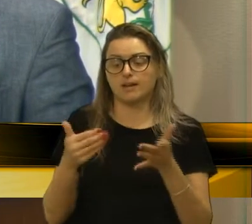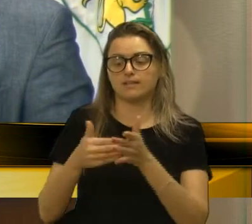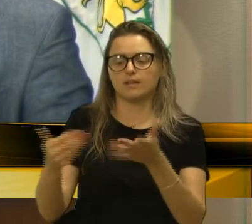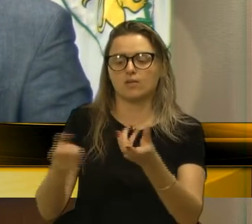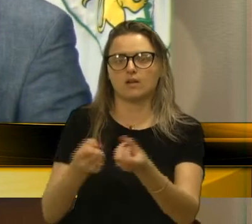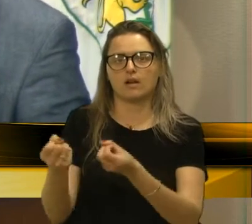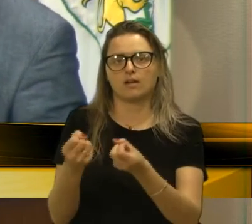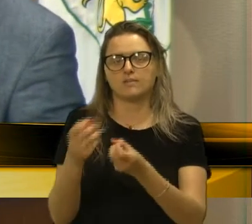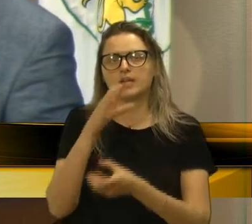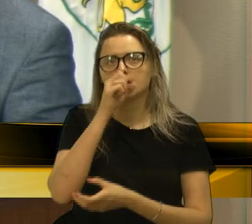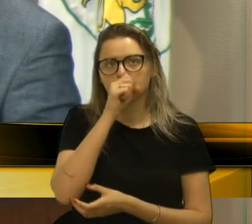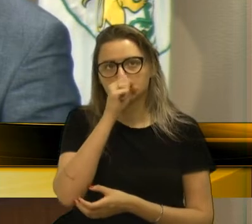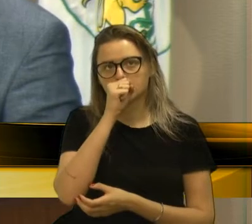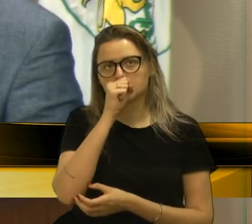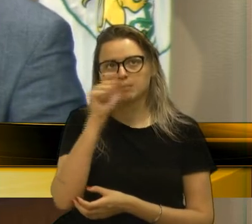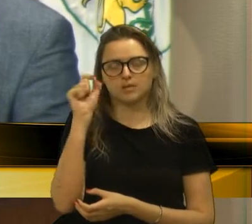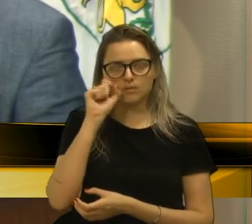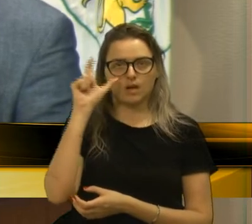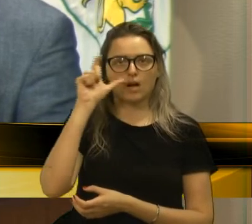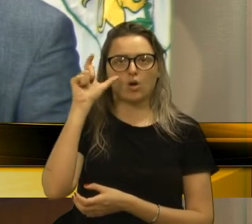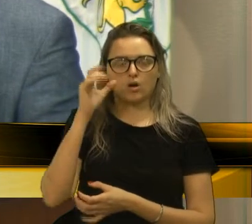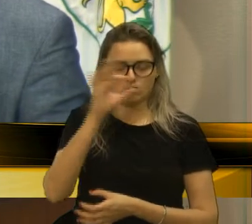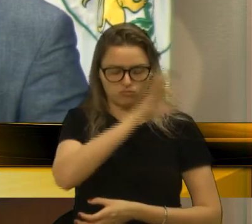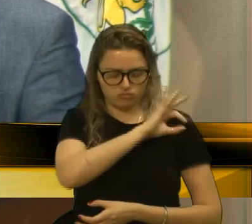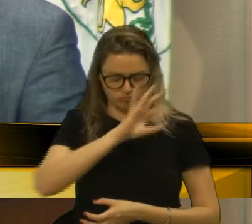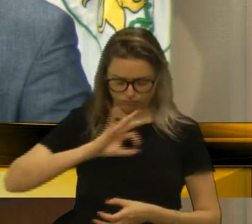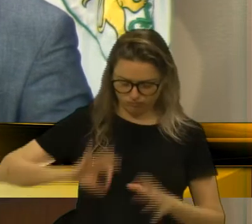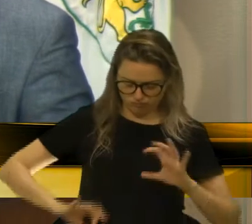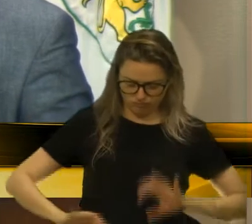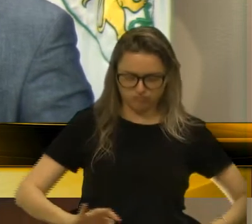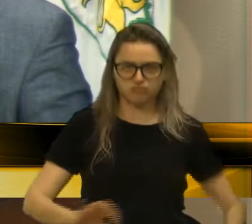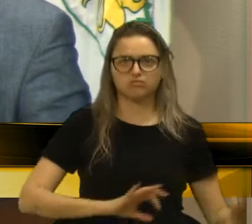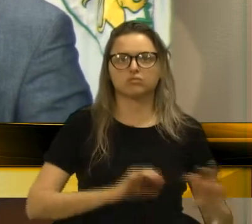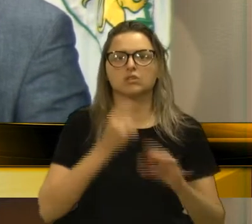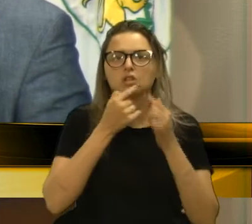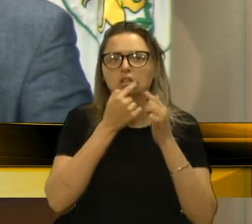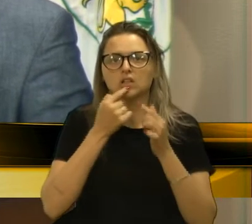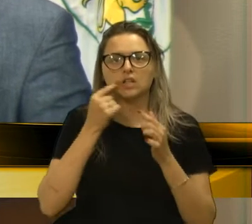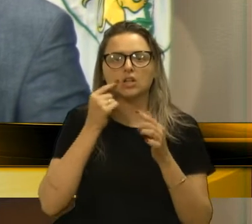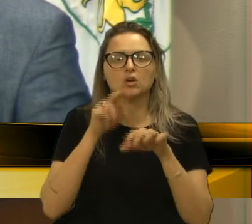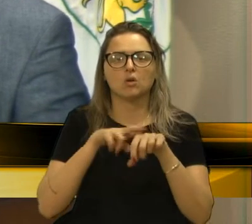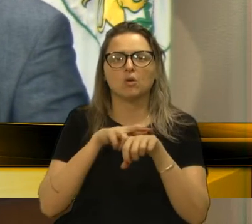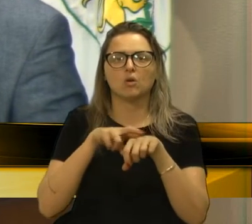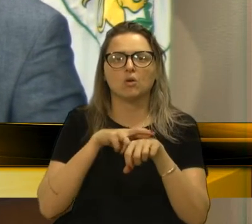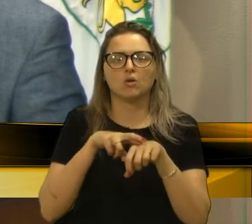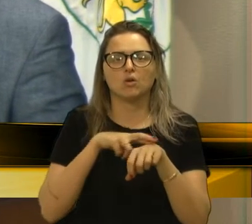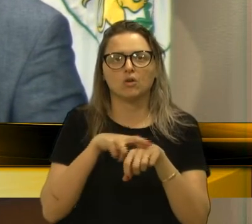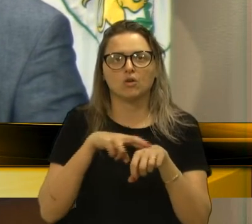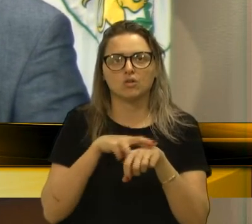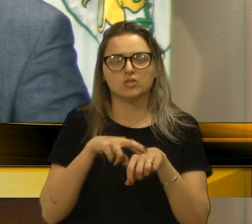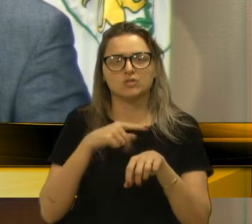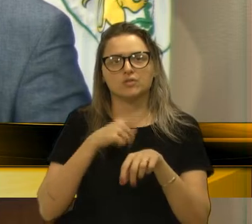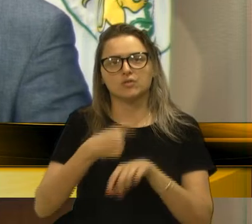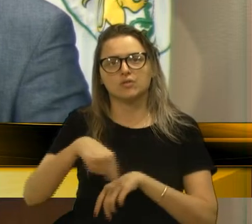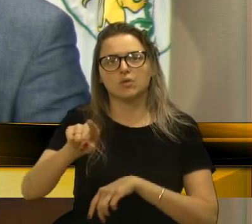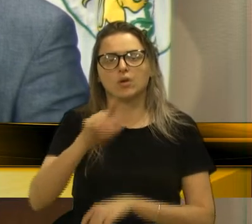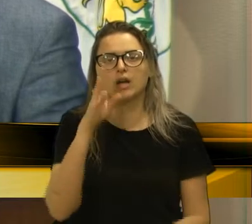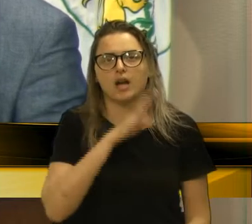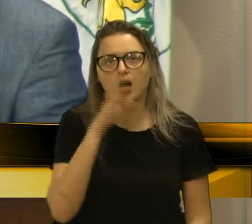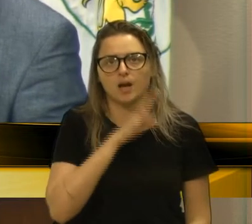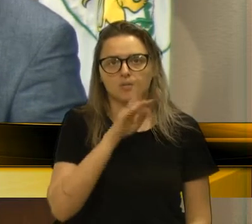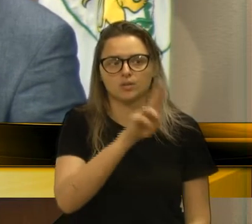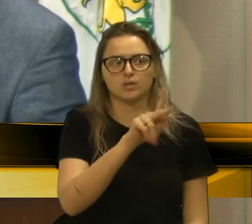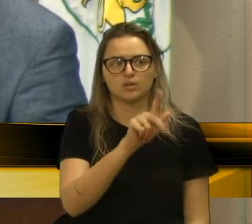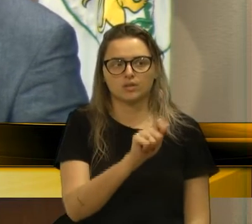No sábado, o menino acorda com manchas por todo o corpo, roxo, lábios no rosto, foi levado às pressas para a UPA, medicado às